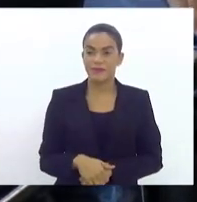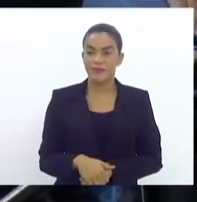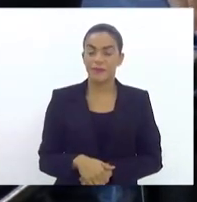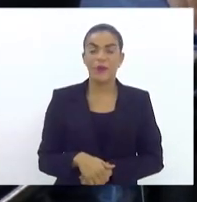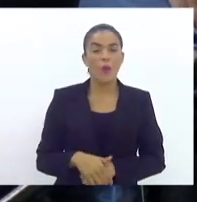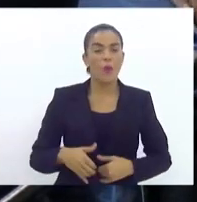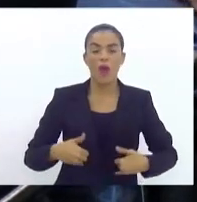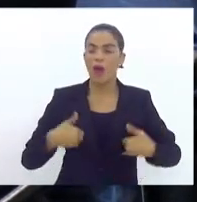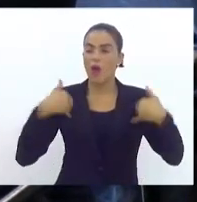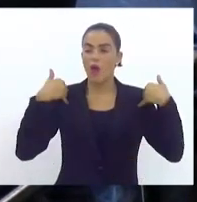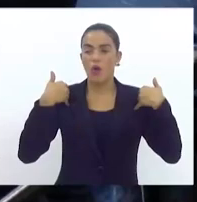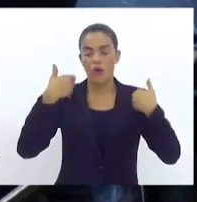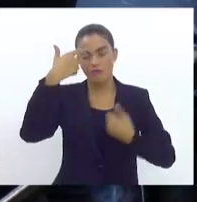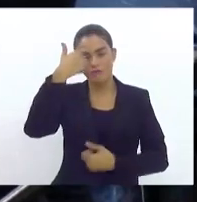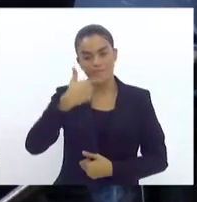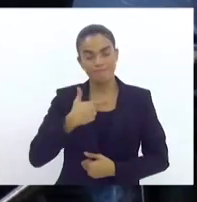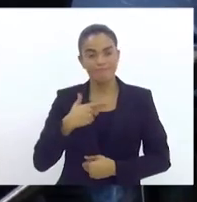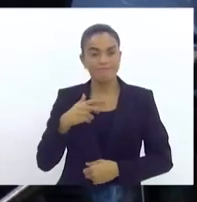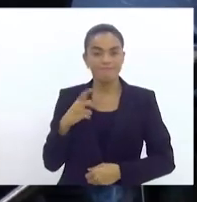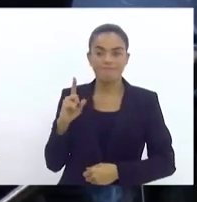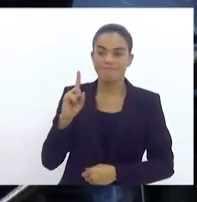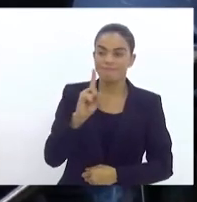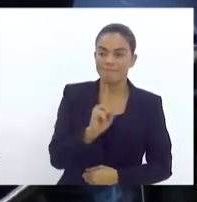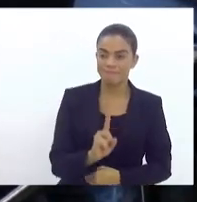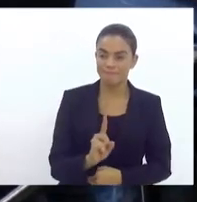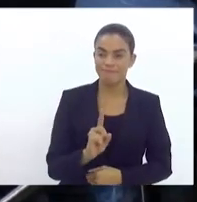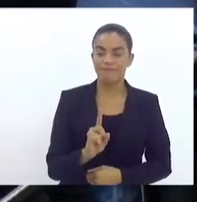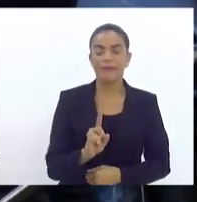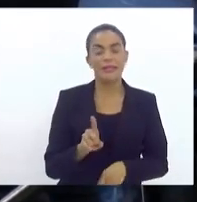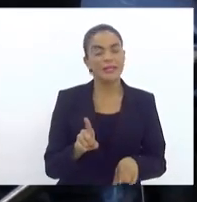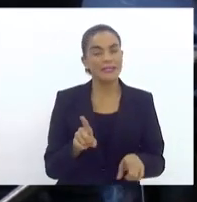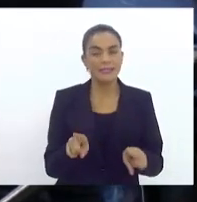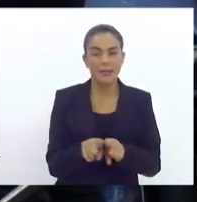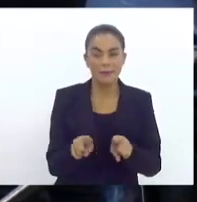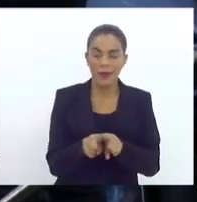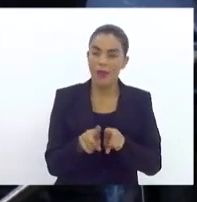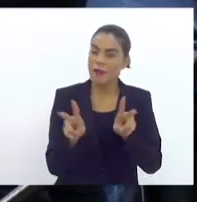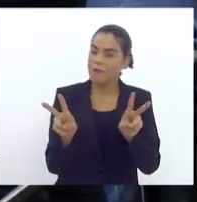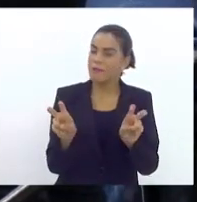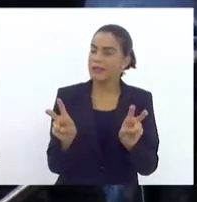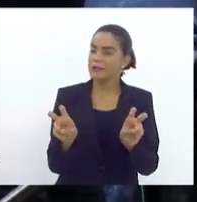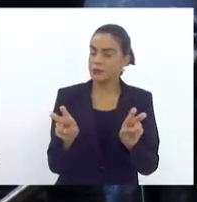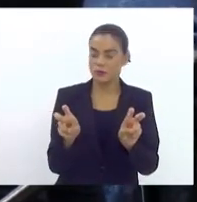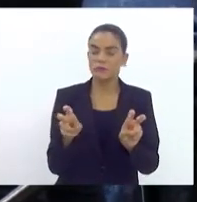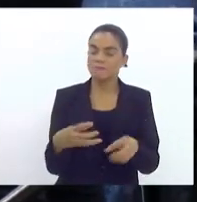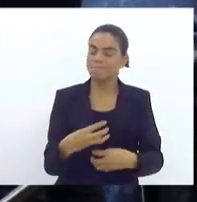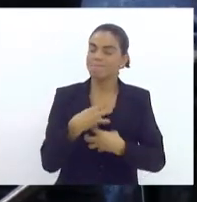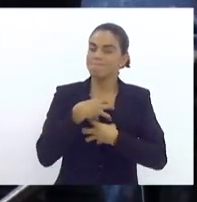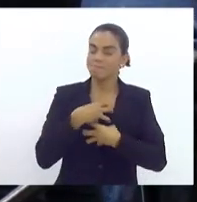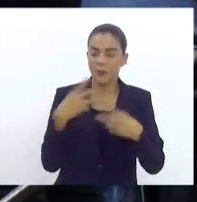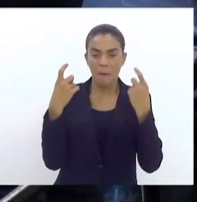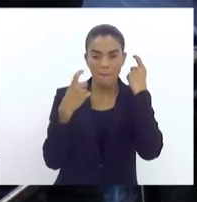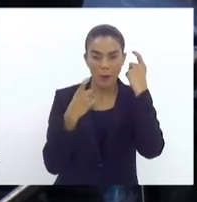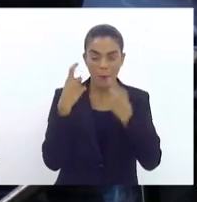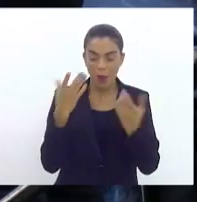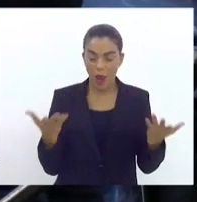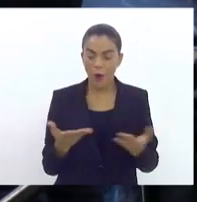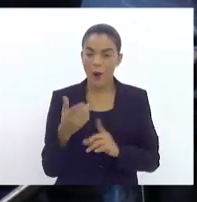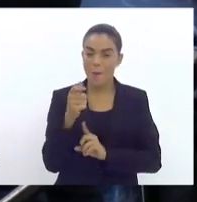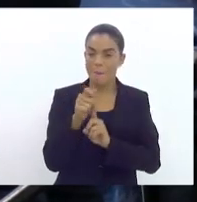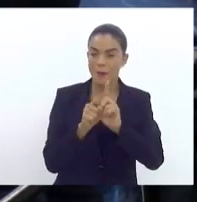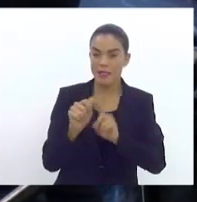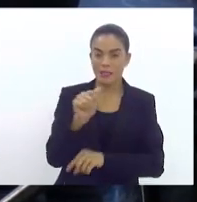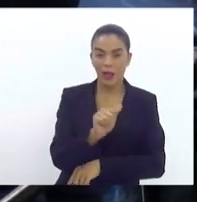É uma honra para mim estar aqui nessa CPI e realmente é um assunto que me preocupa muito né Nós estamos em agosto né